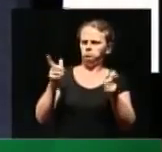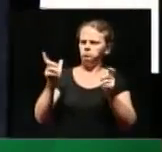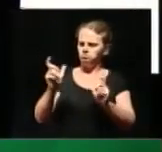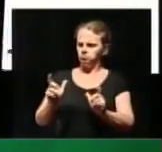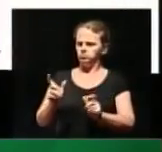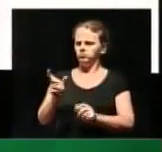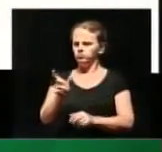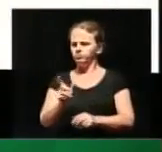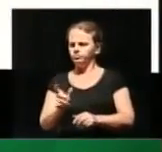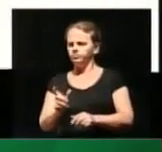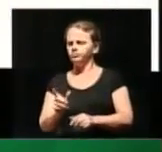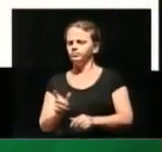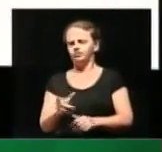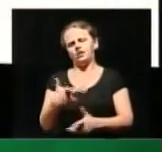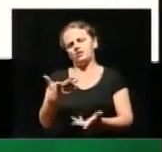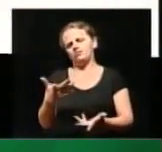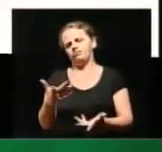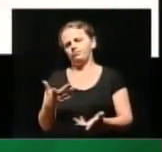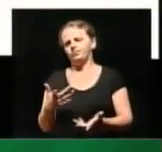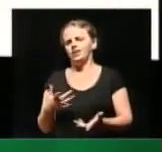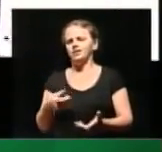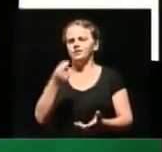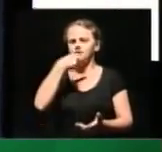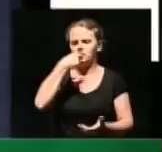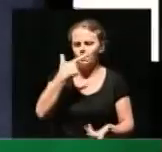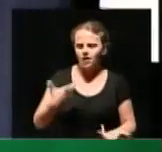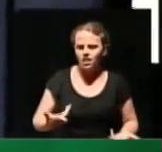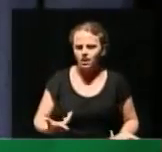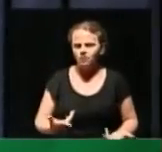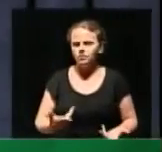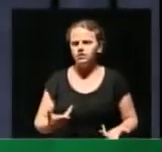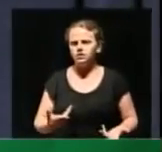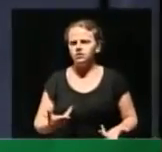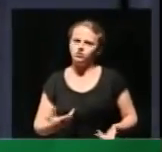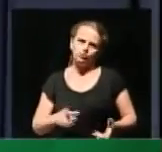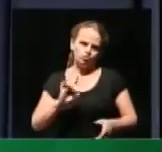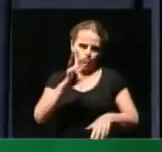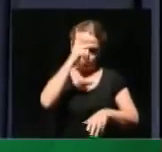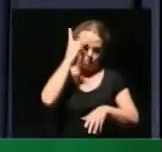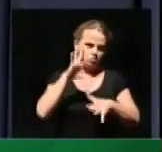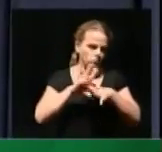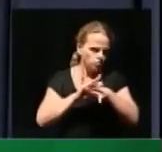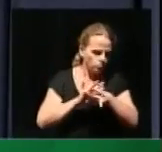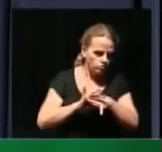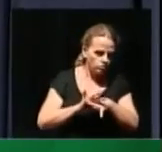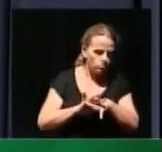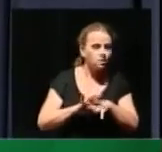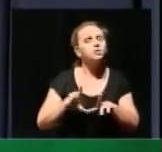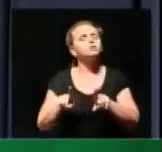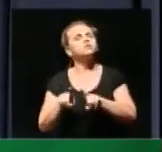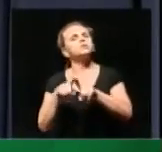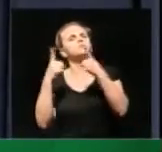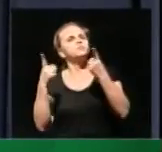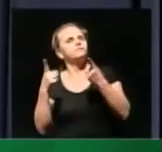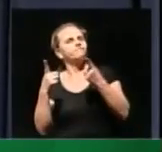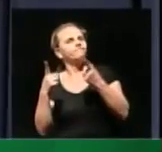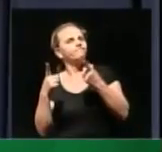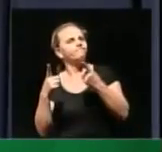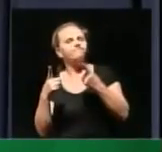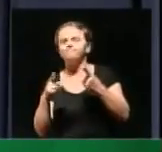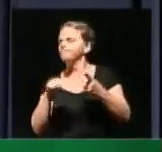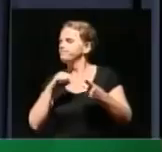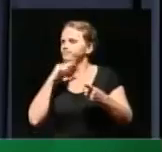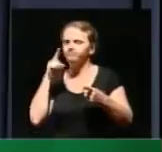incomoda com isso, né? Quem toma remédio devia ser porque está doente, mas ela não funciona,